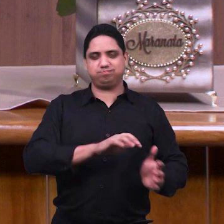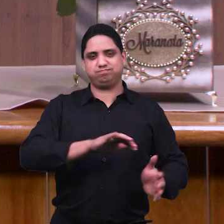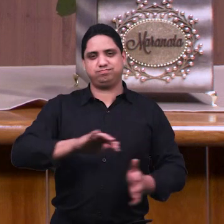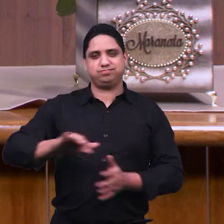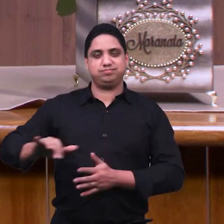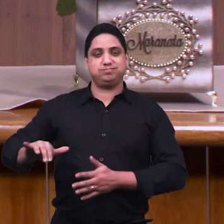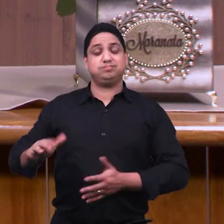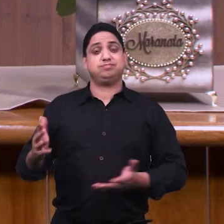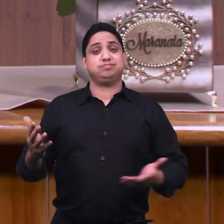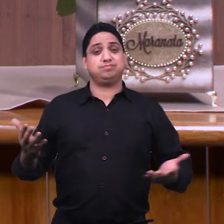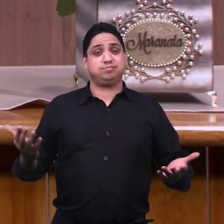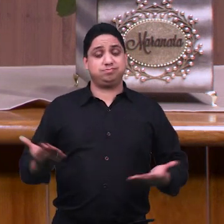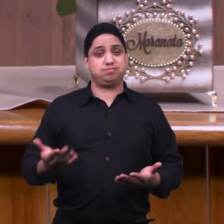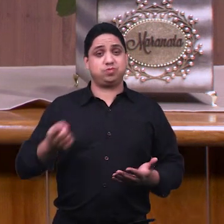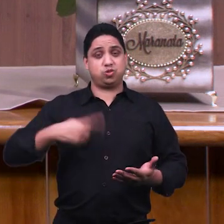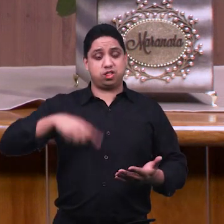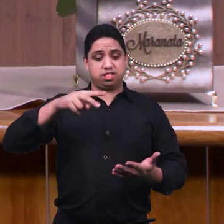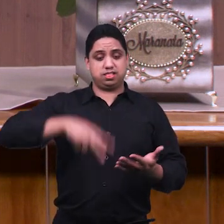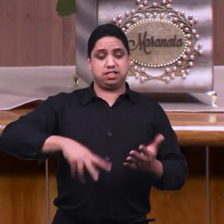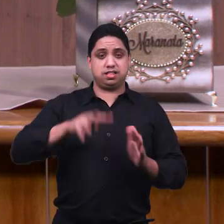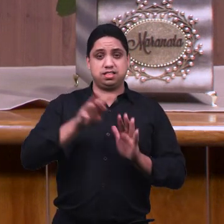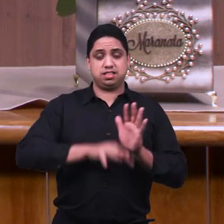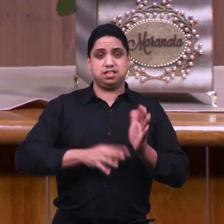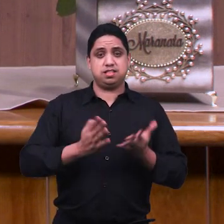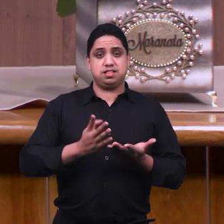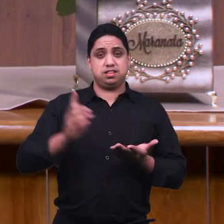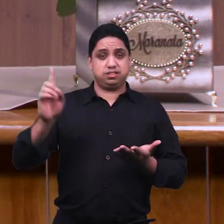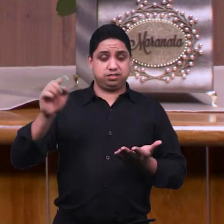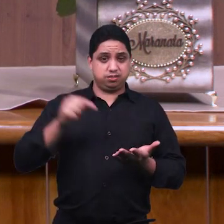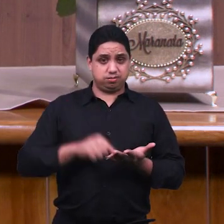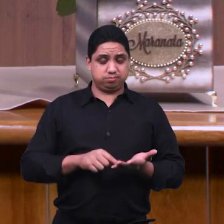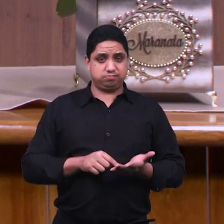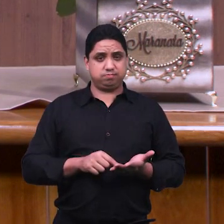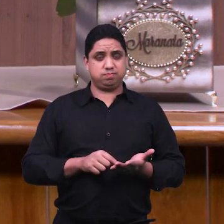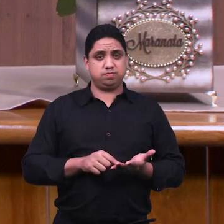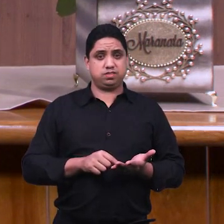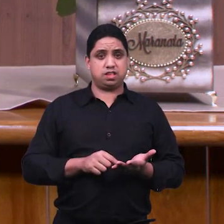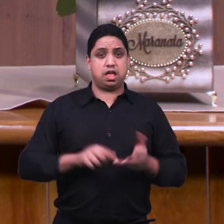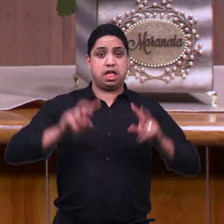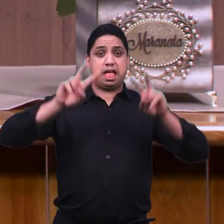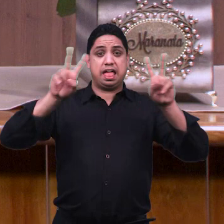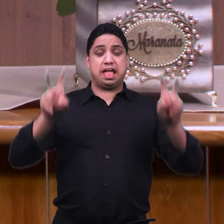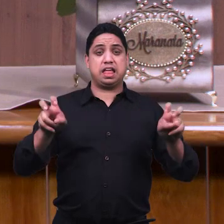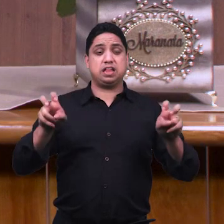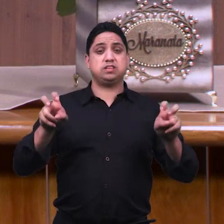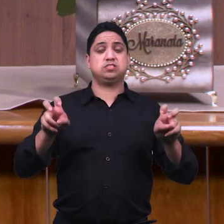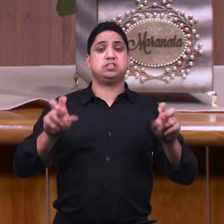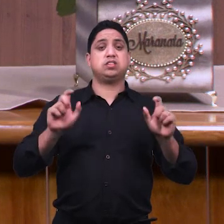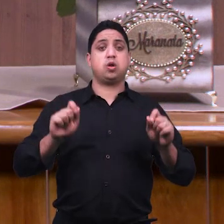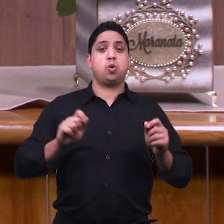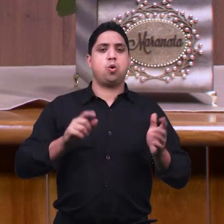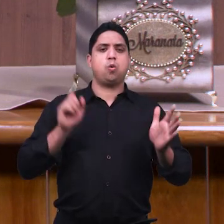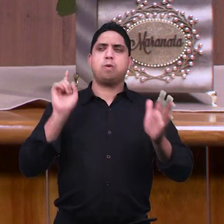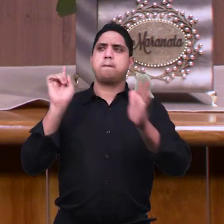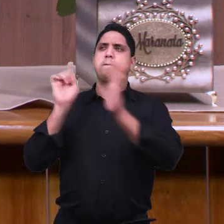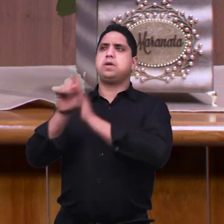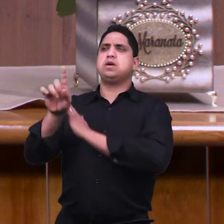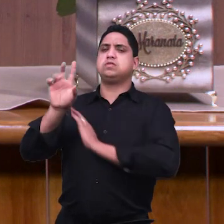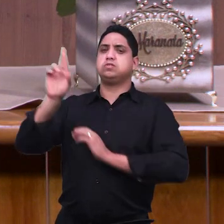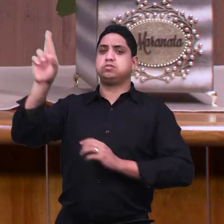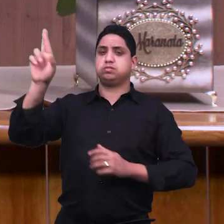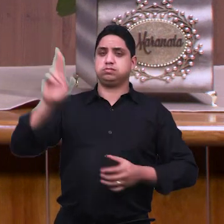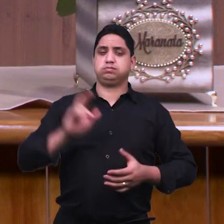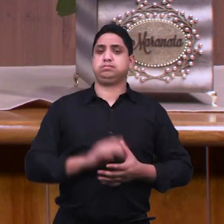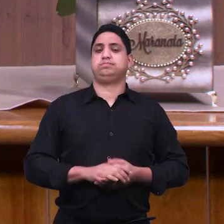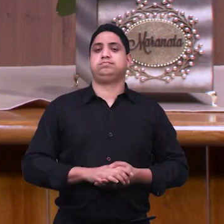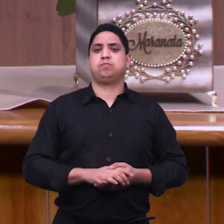Irmãos, amigos, vamos ler aqui o texto da Palavra de Deus, que nosso tema dessa noite é sobre consulta ao